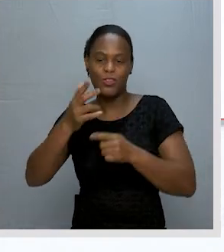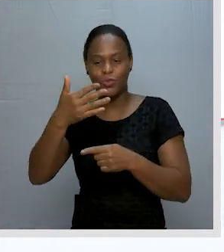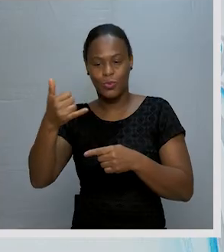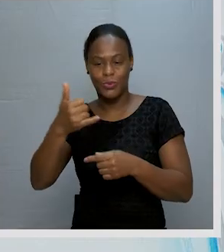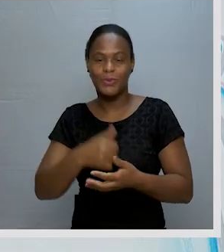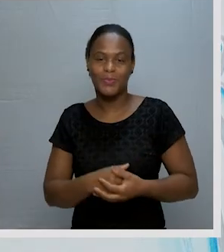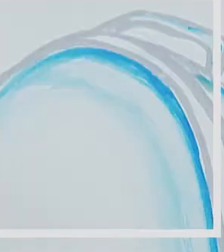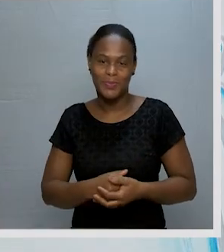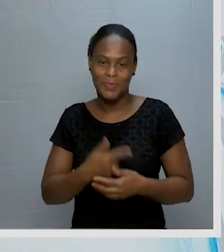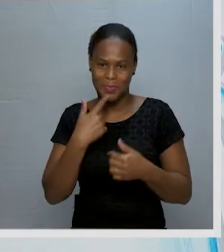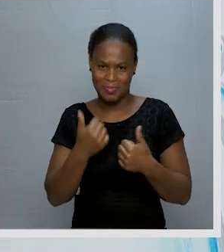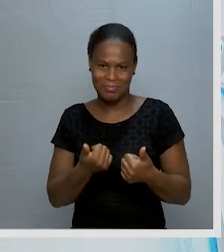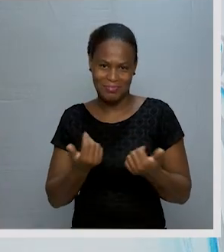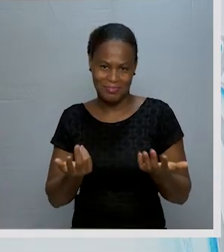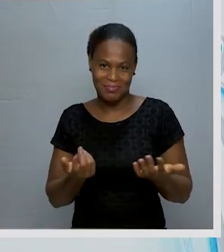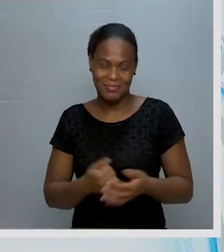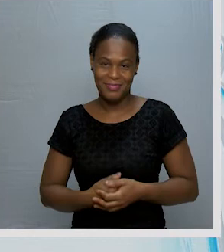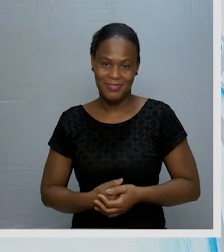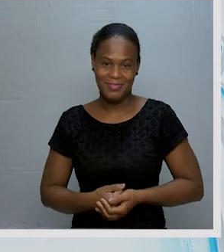12. Muito bem.